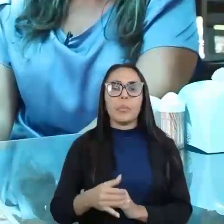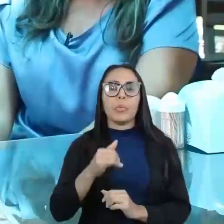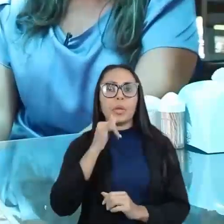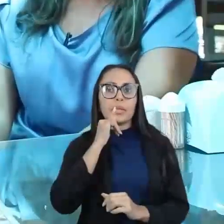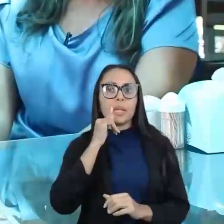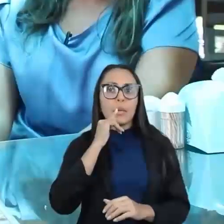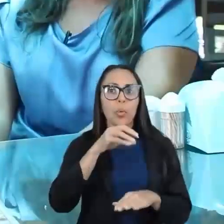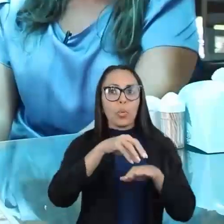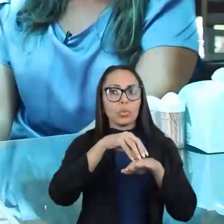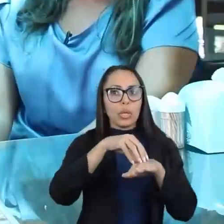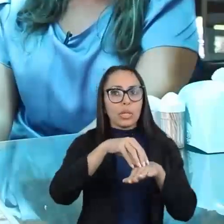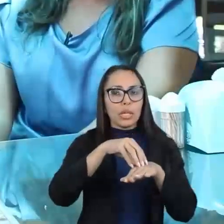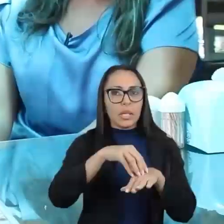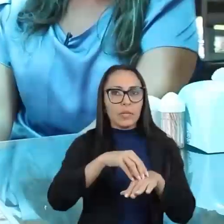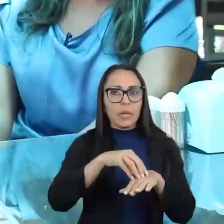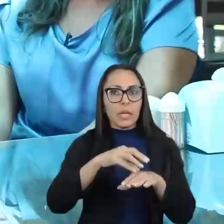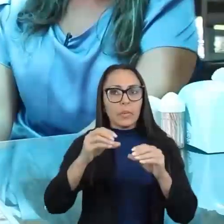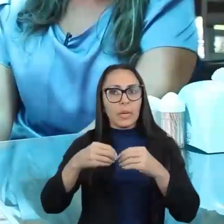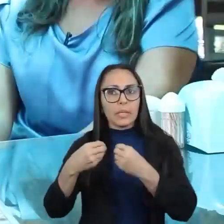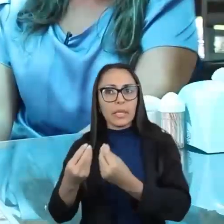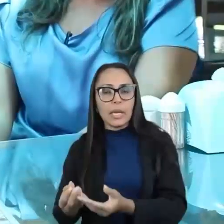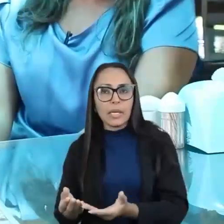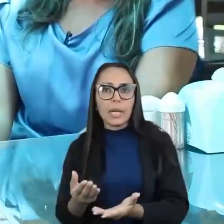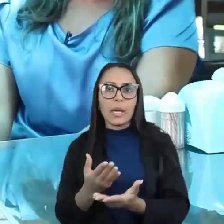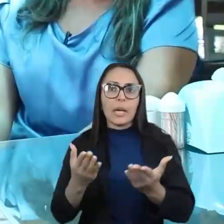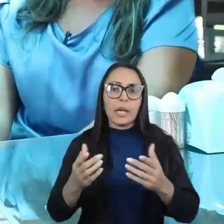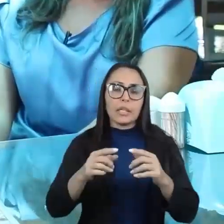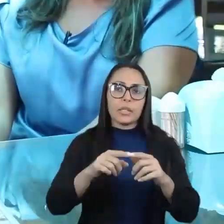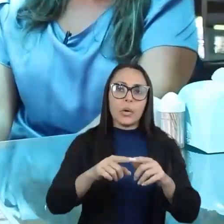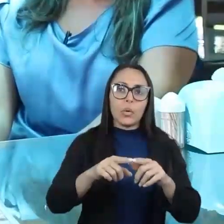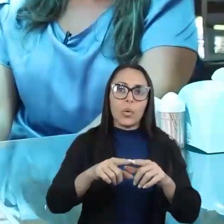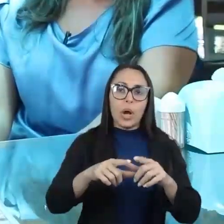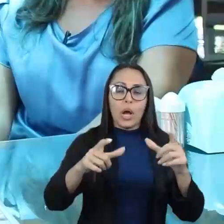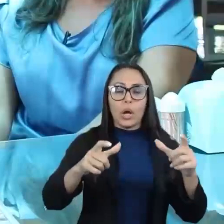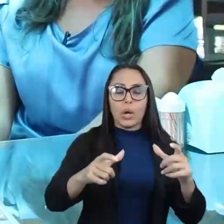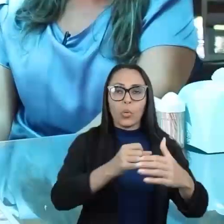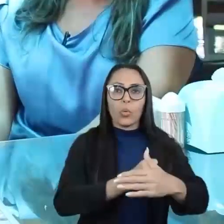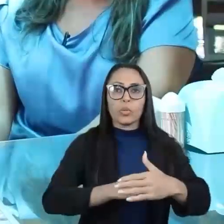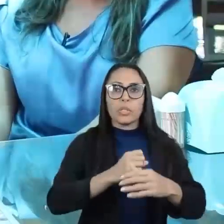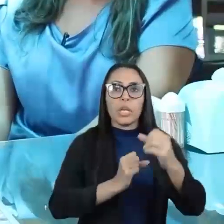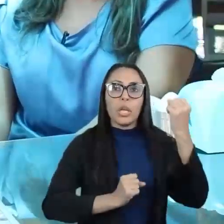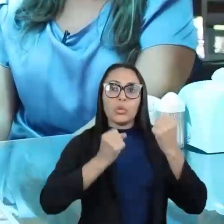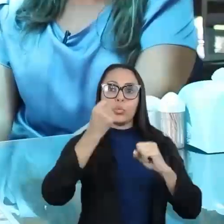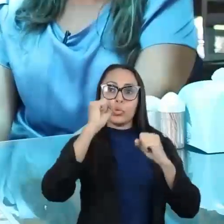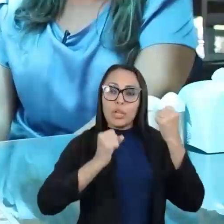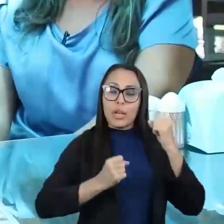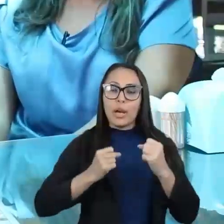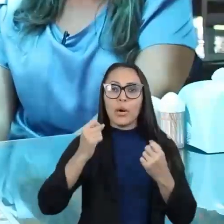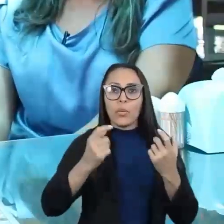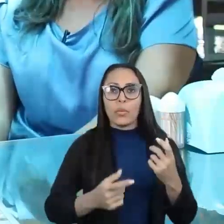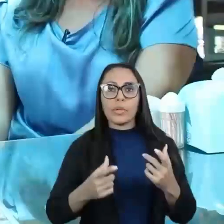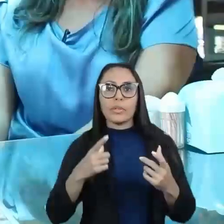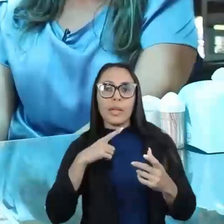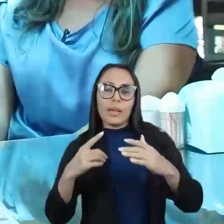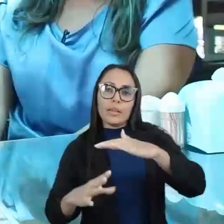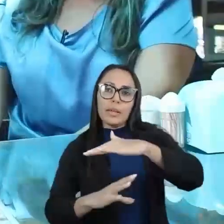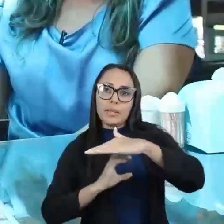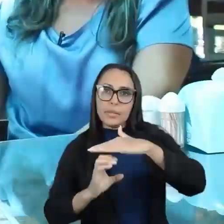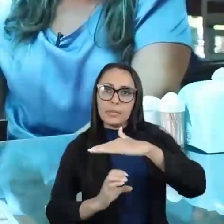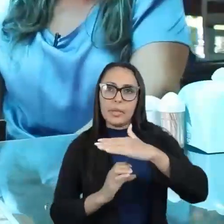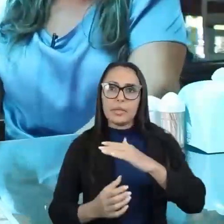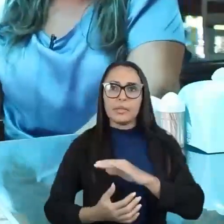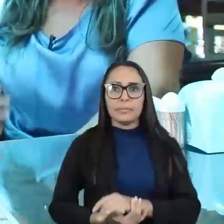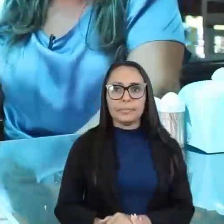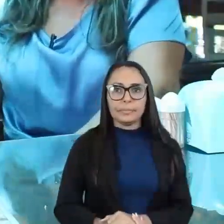por exemplo, essas cozinhas industriais que a gente está abrindo dentro das empresas, é como se eu tivesse 3 empresas, 4 empresas Verdade. dentro da mesma. Sem